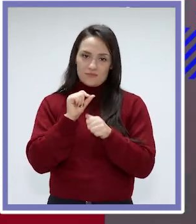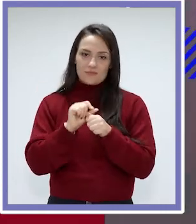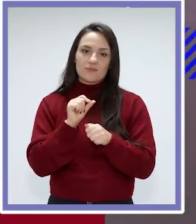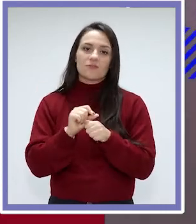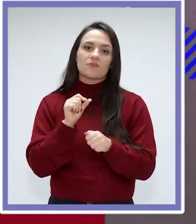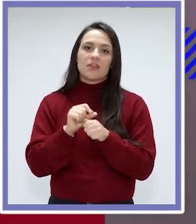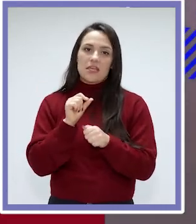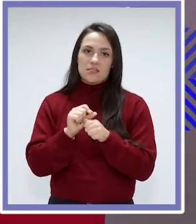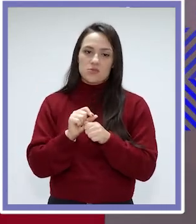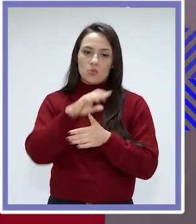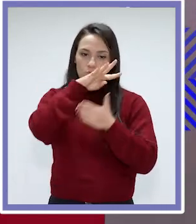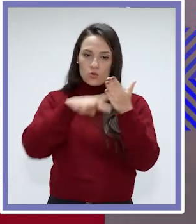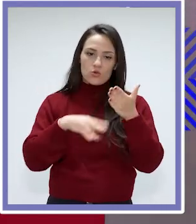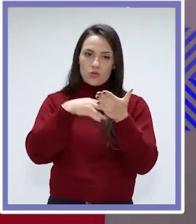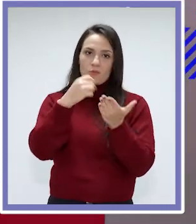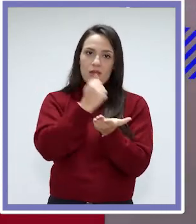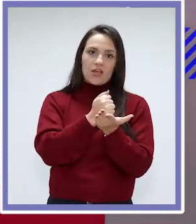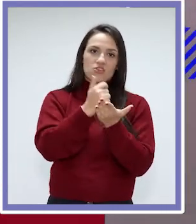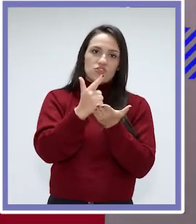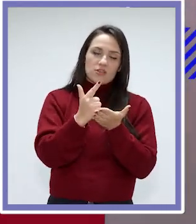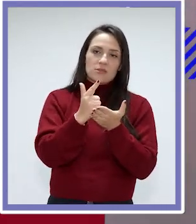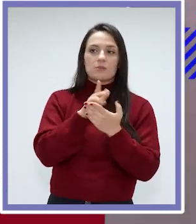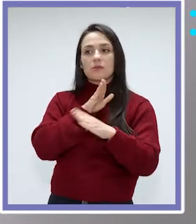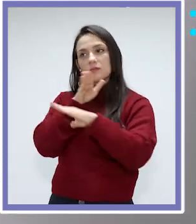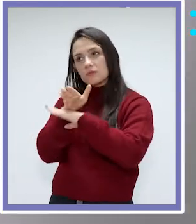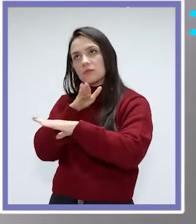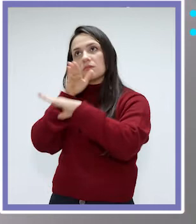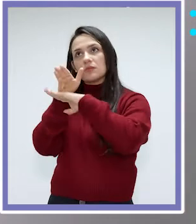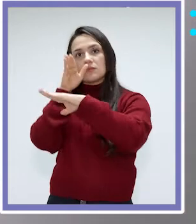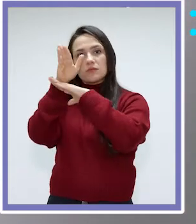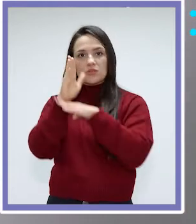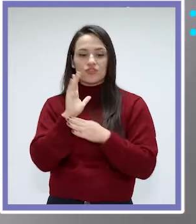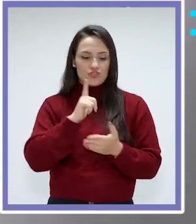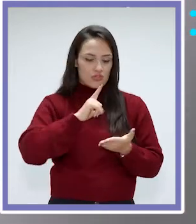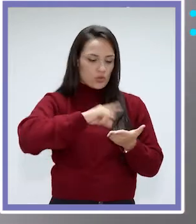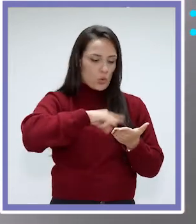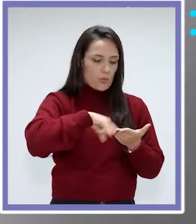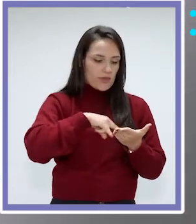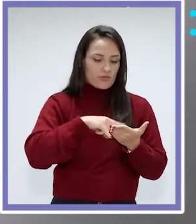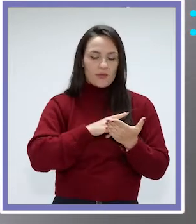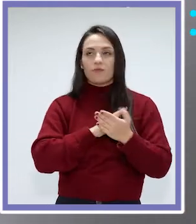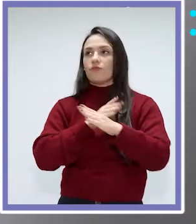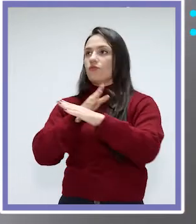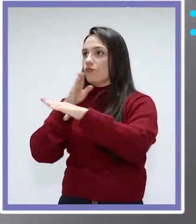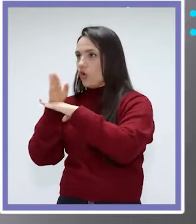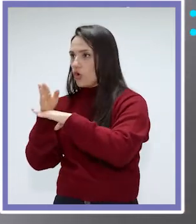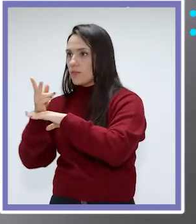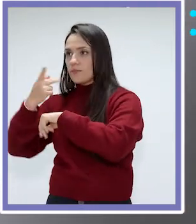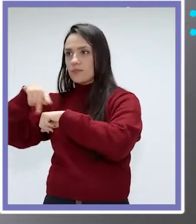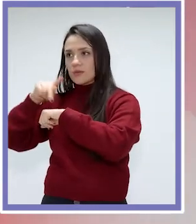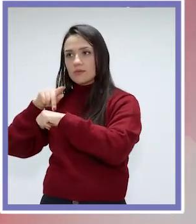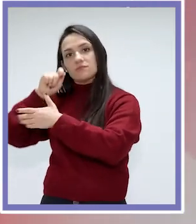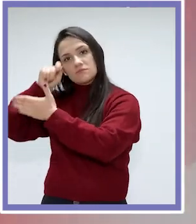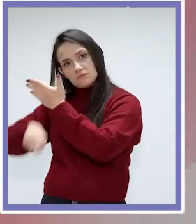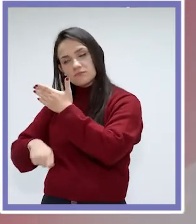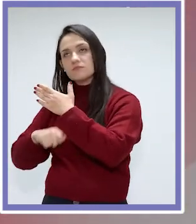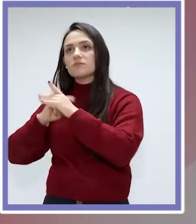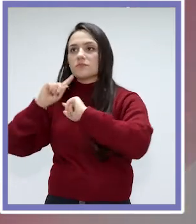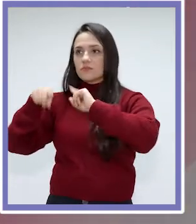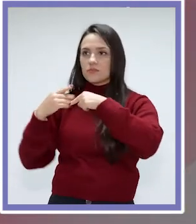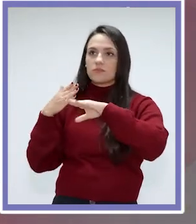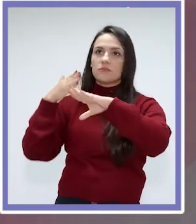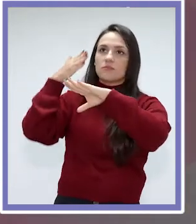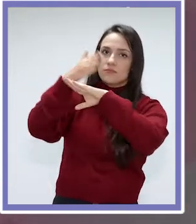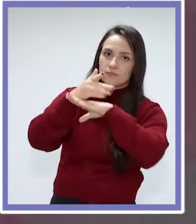né, do governo, e aí nessa agenda eram assinados convênios com todas as universidades. E todas as universidades foram signatárias, as